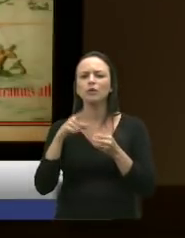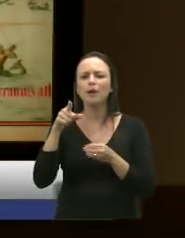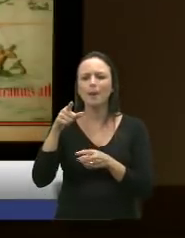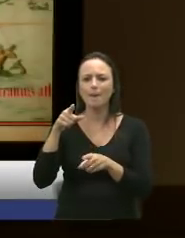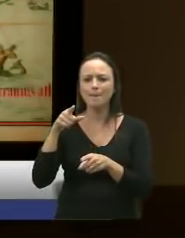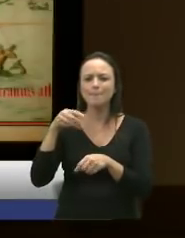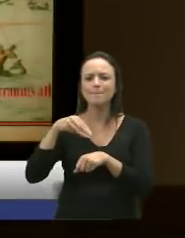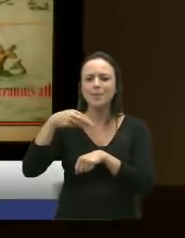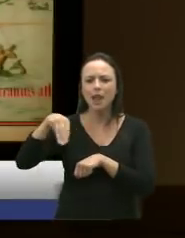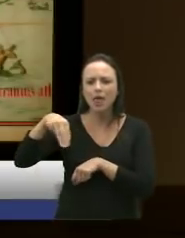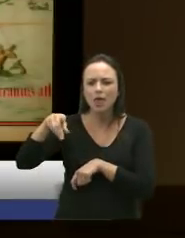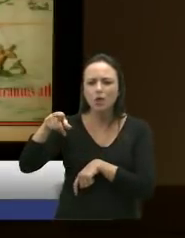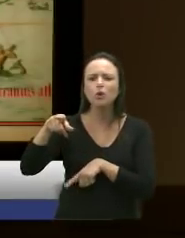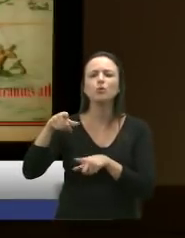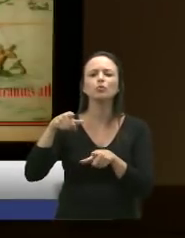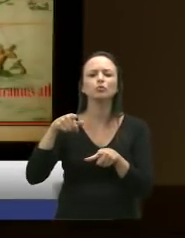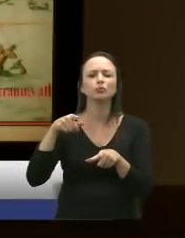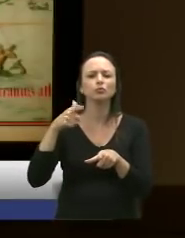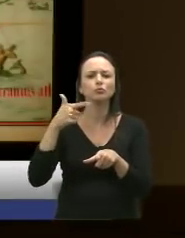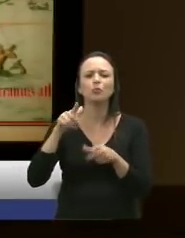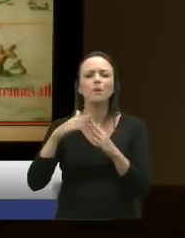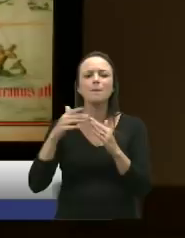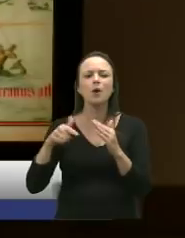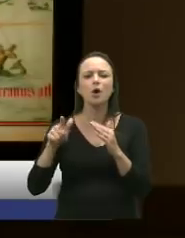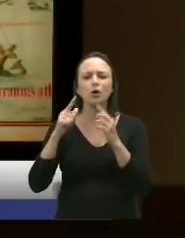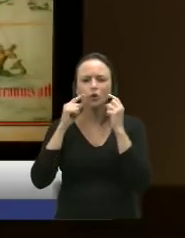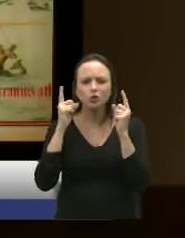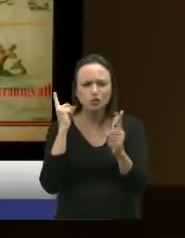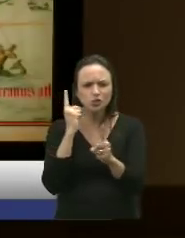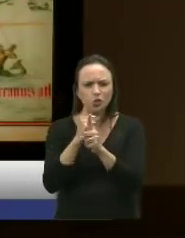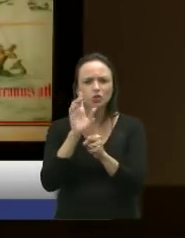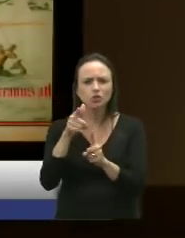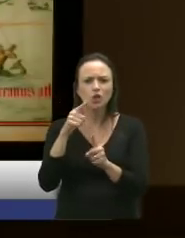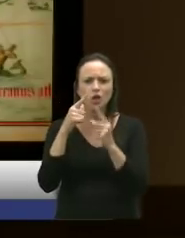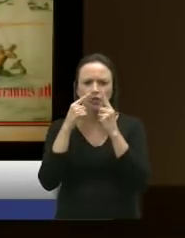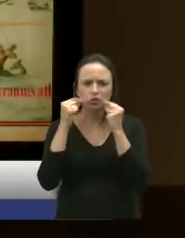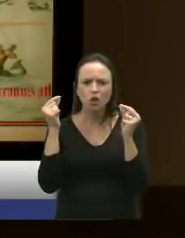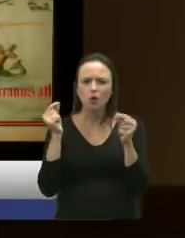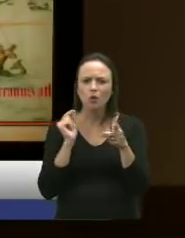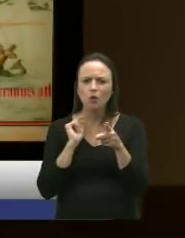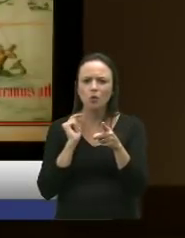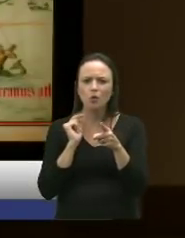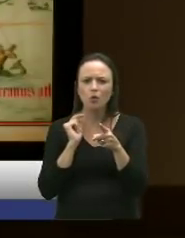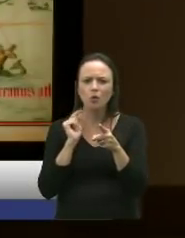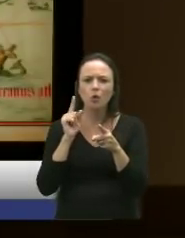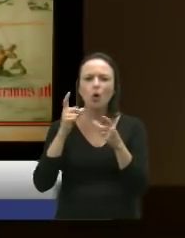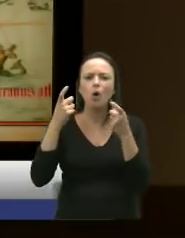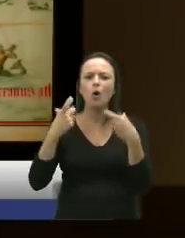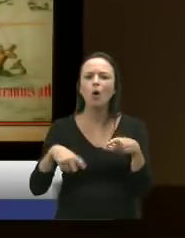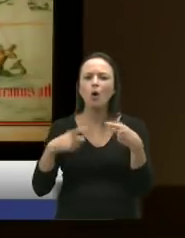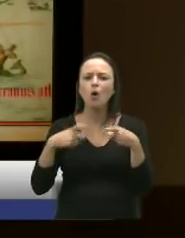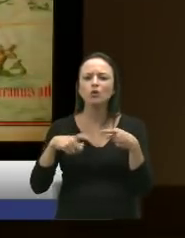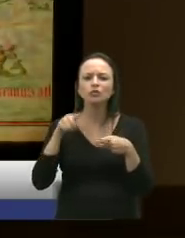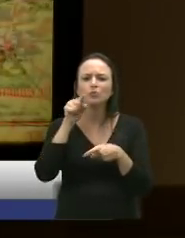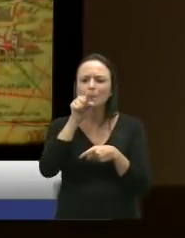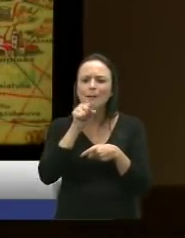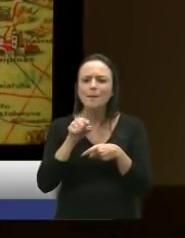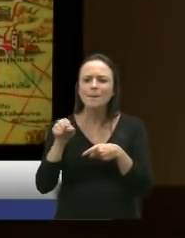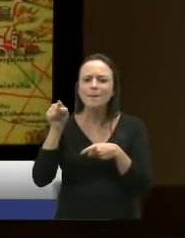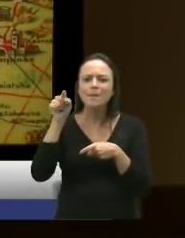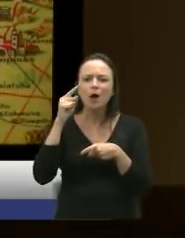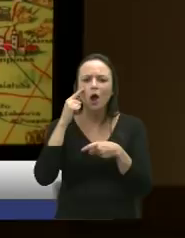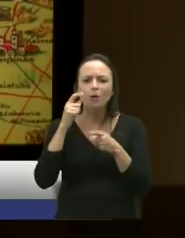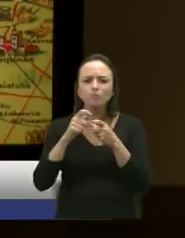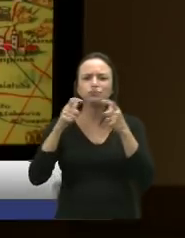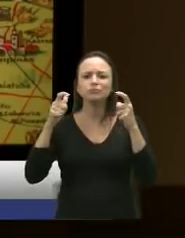mais não é de Jaú? Deu para identificar mais ou menos aqui, localização em São Paulo, das cidadezinhas? Vamos ampliar